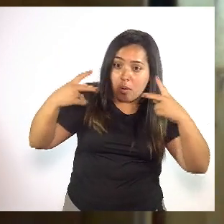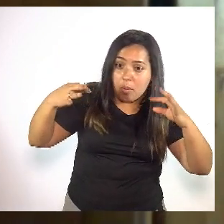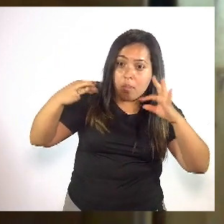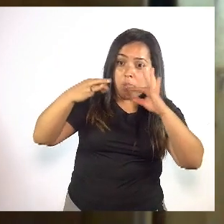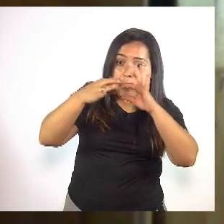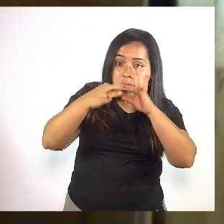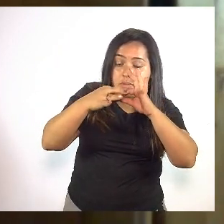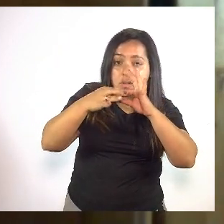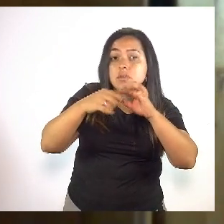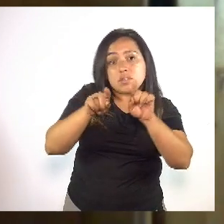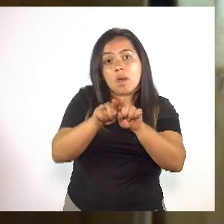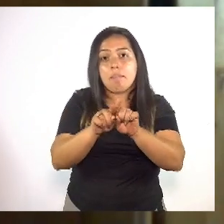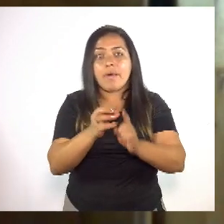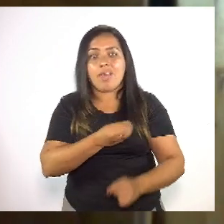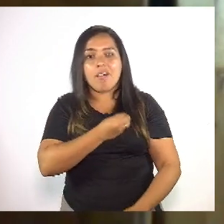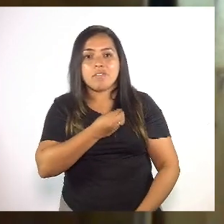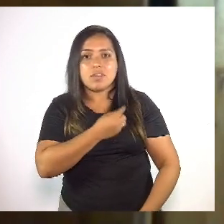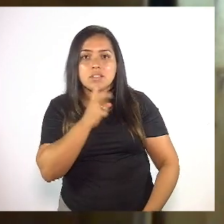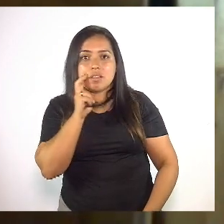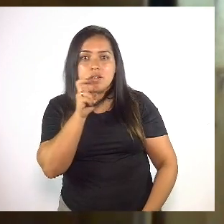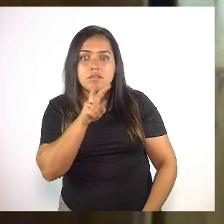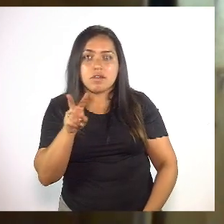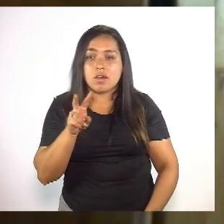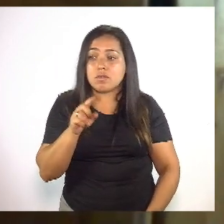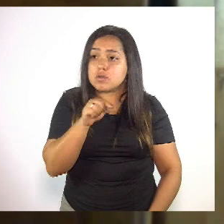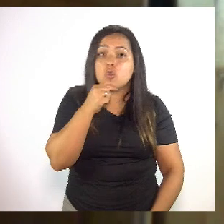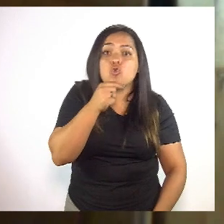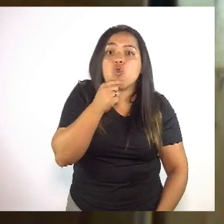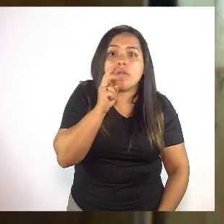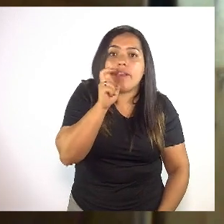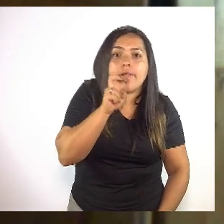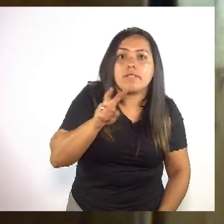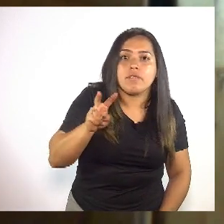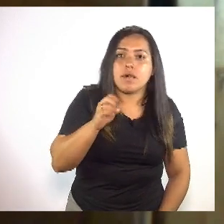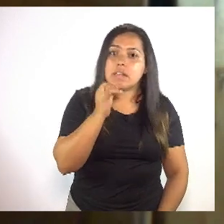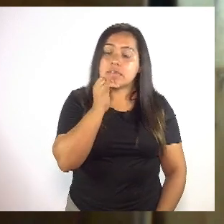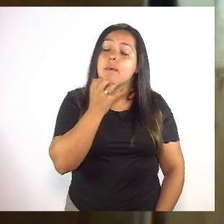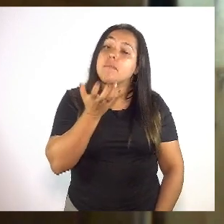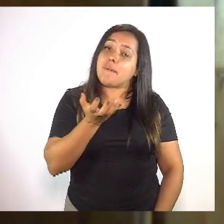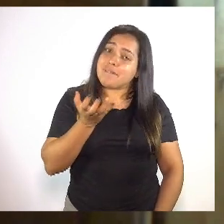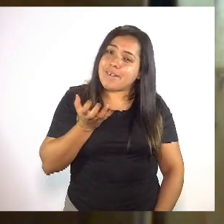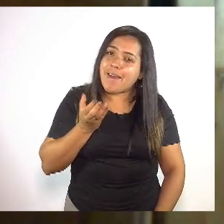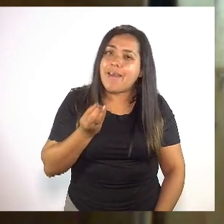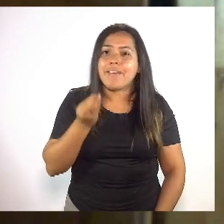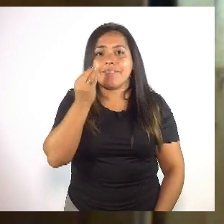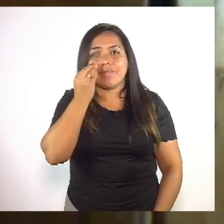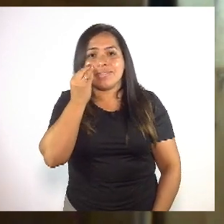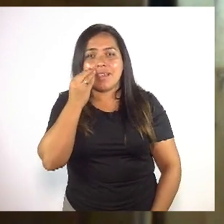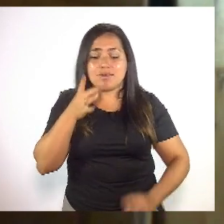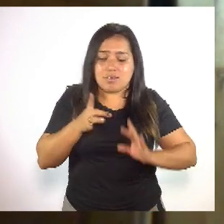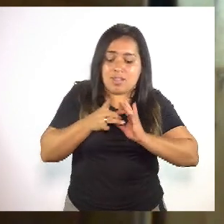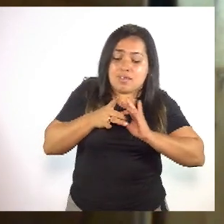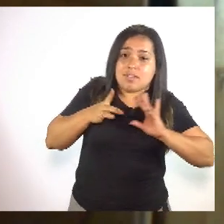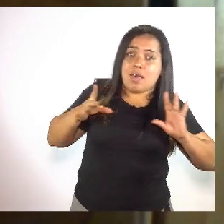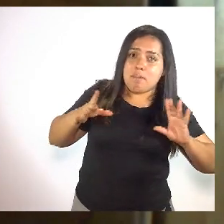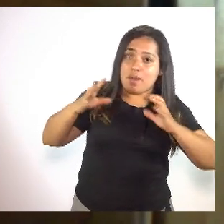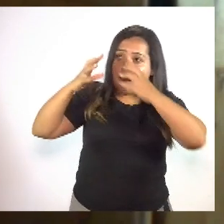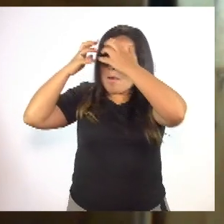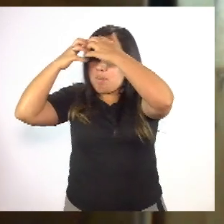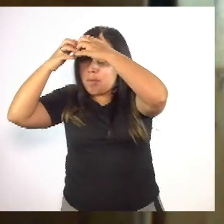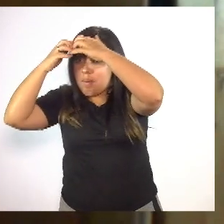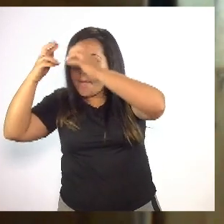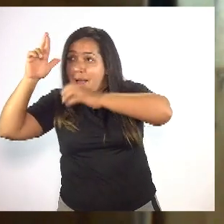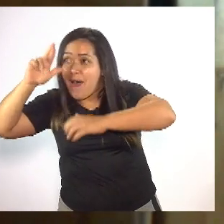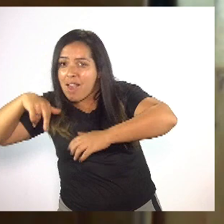próprias vidas. Você não consegue, por mais que queira, dissociar a razão da